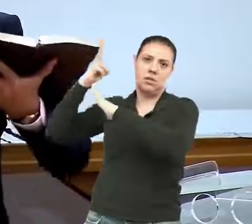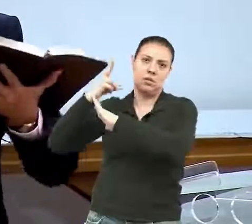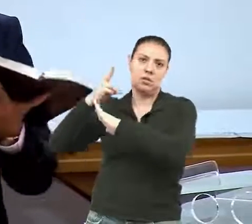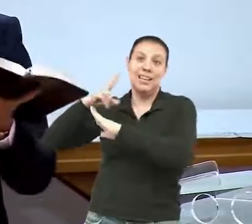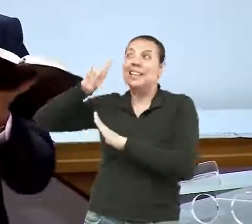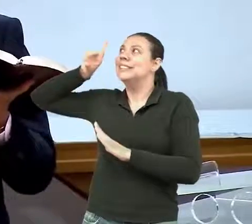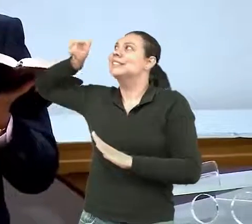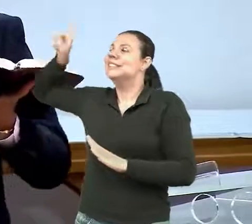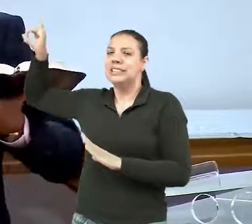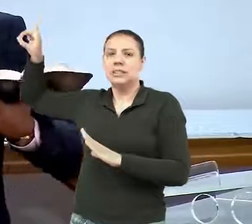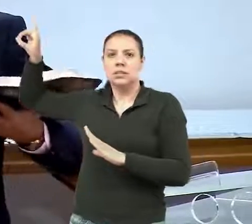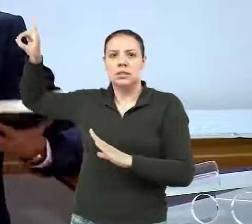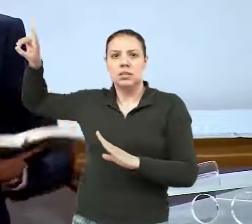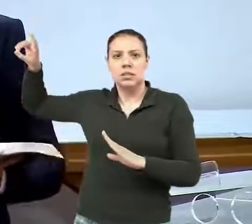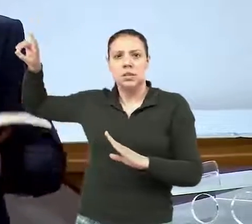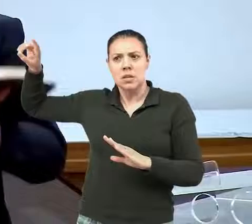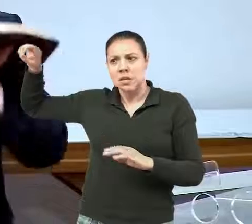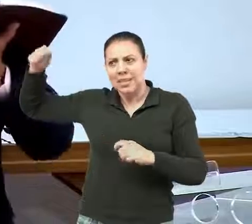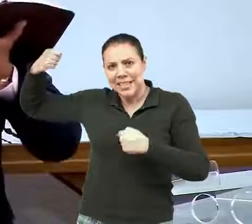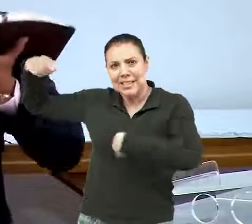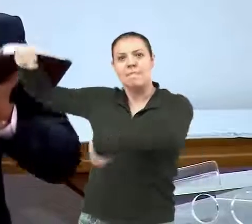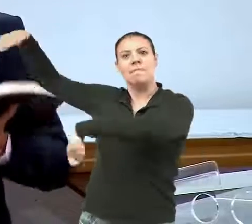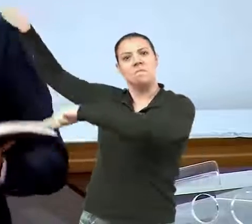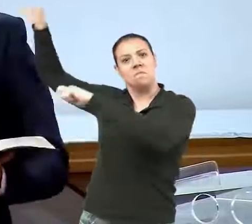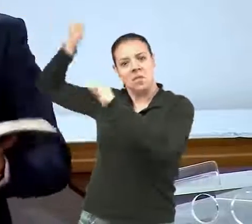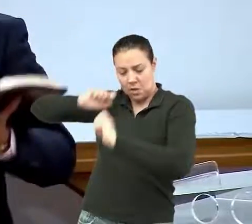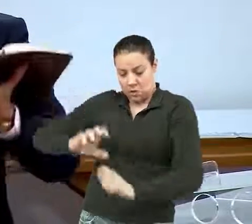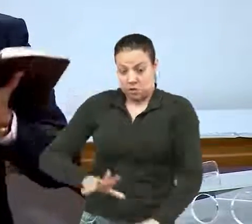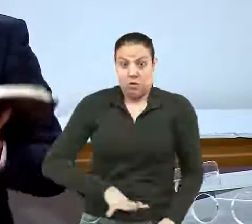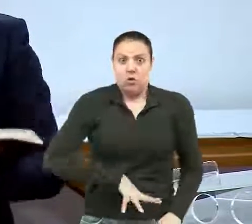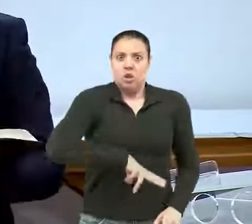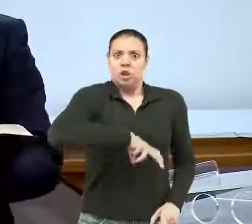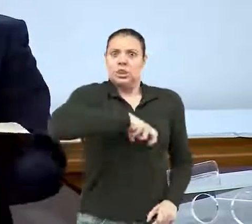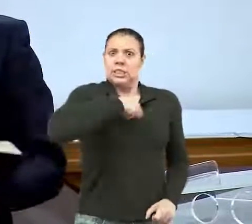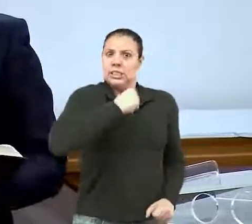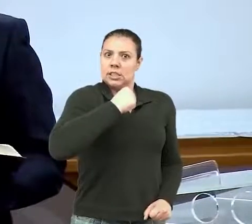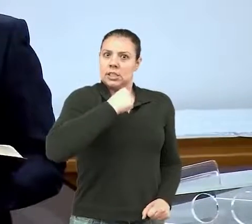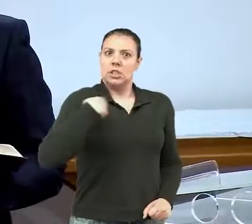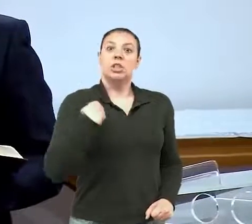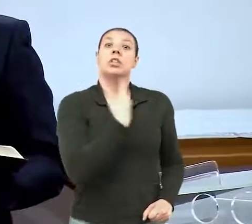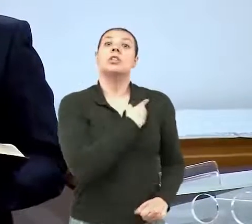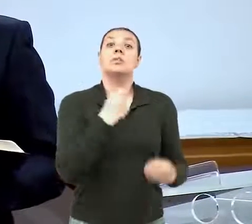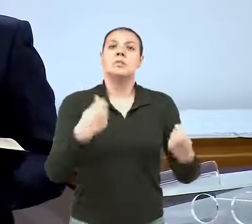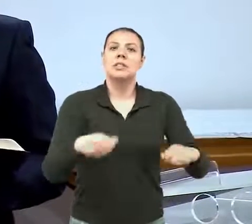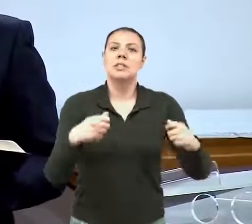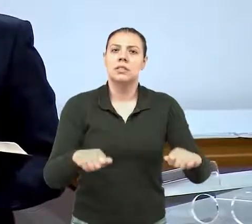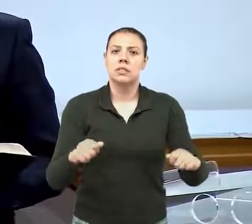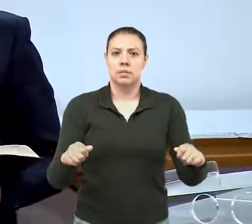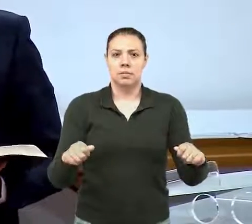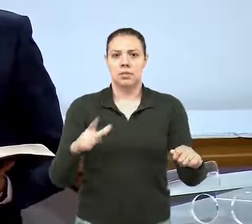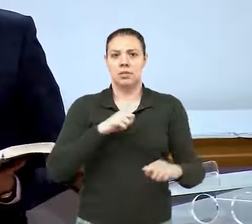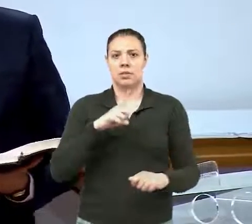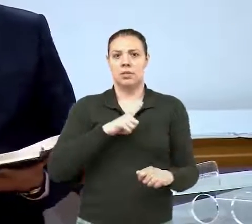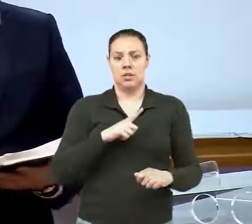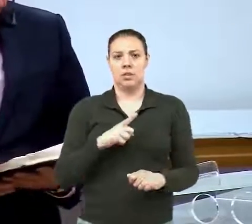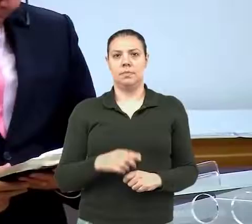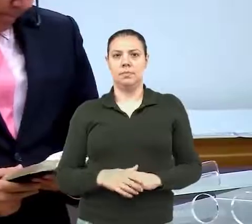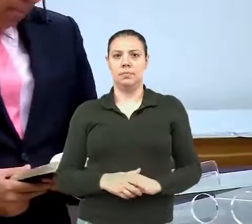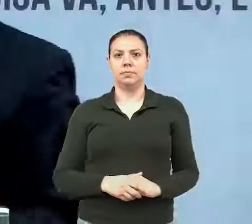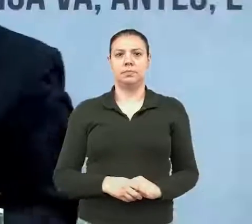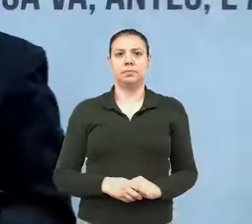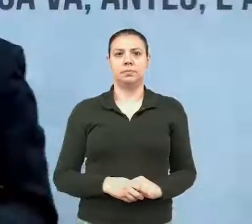Deus é quem é a fonte deste encorajamento que deveremos receber nesta noite.